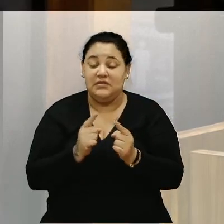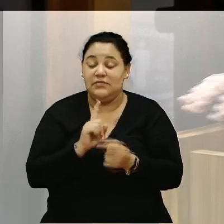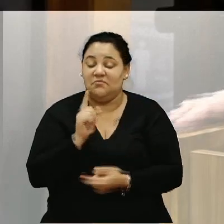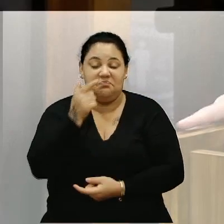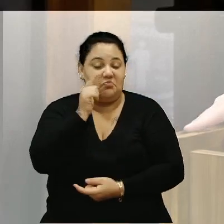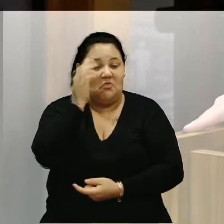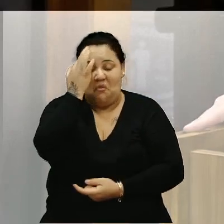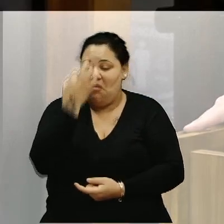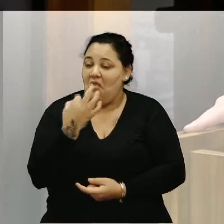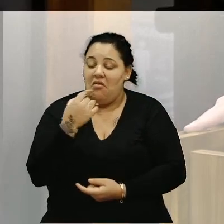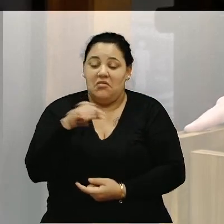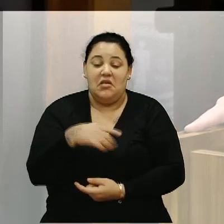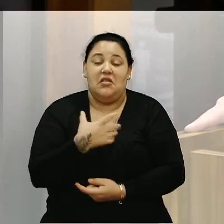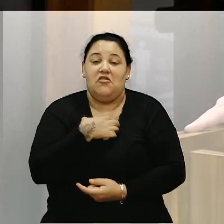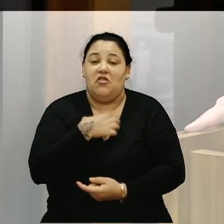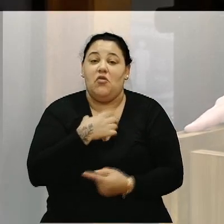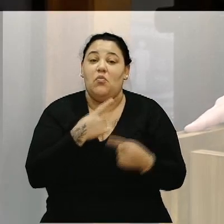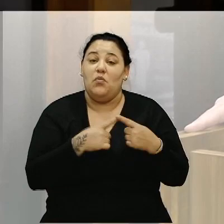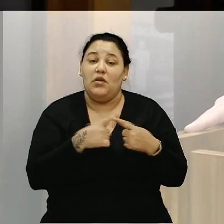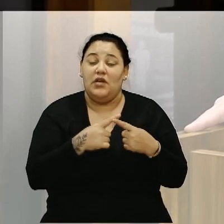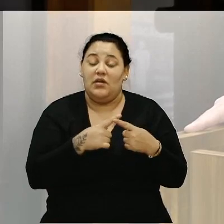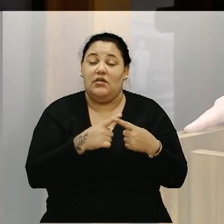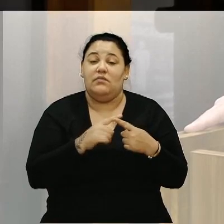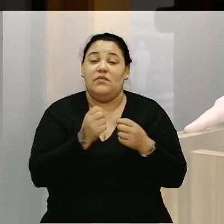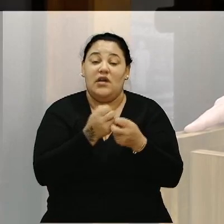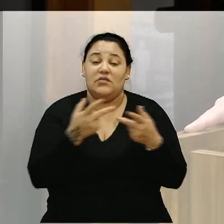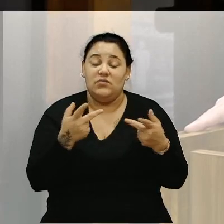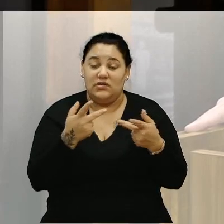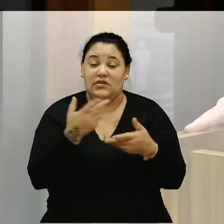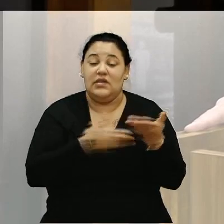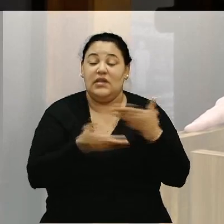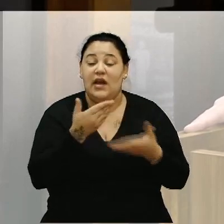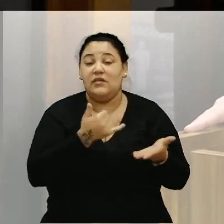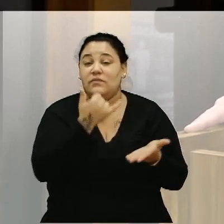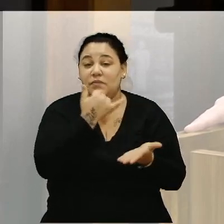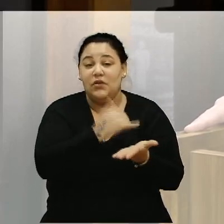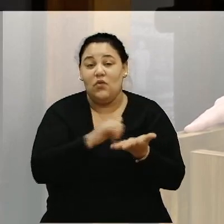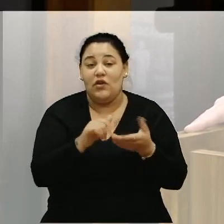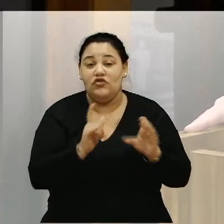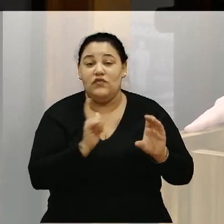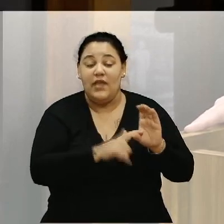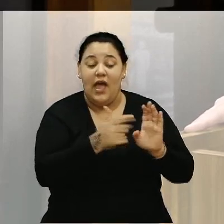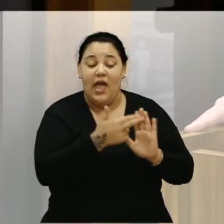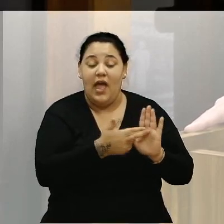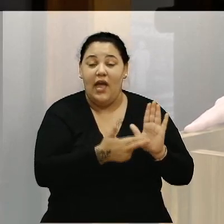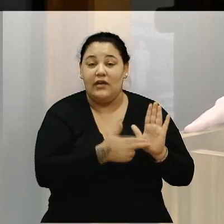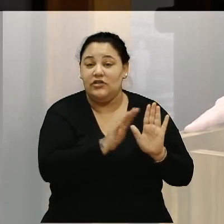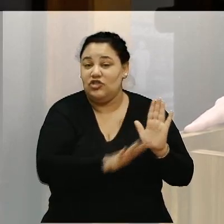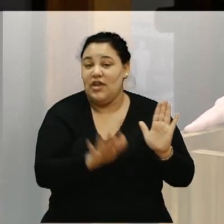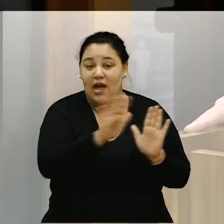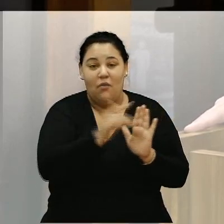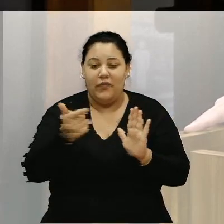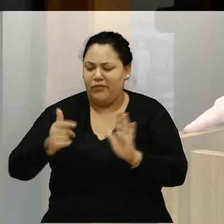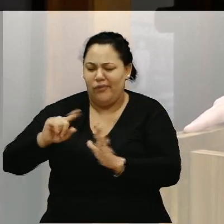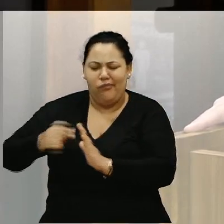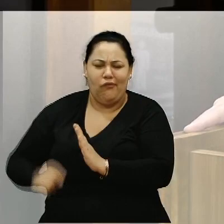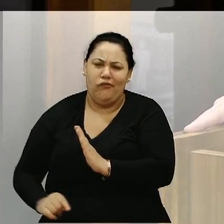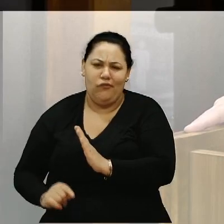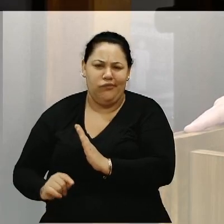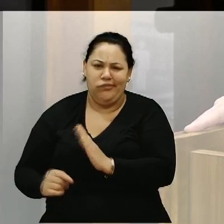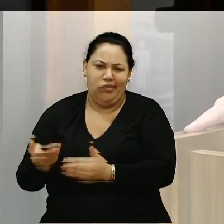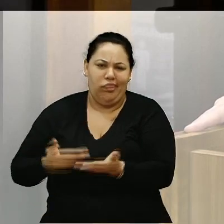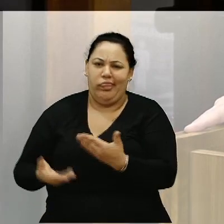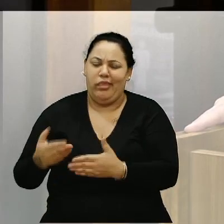forma, porque os dispositivos constitucionais que tratam de anistia são regras gerais e não aprofundam os requisitos a serem concedidos.